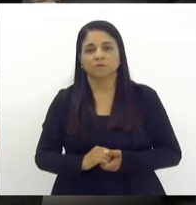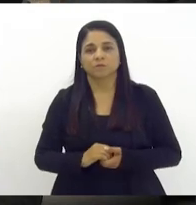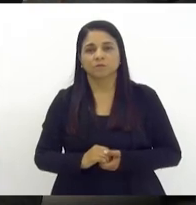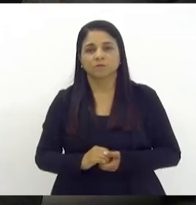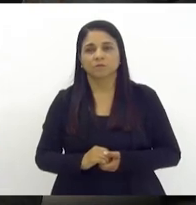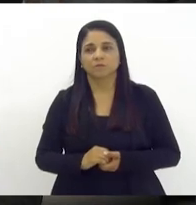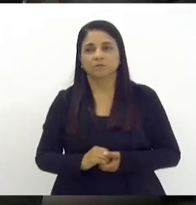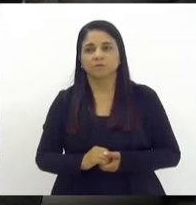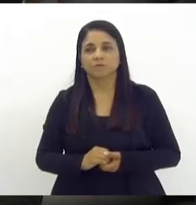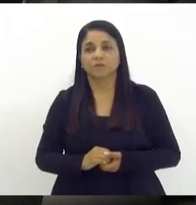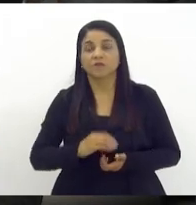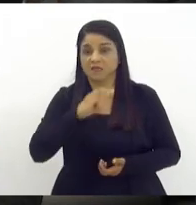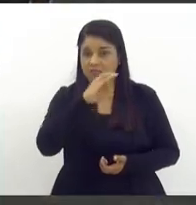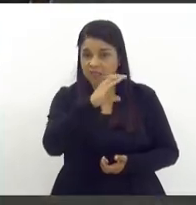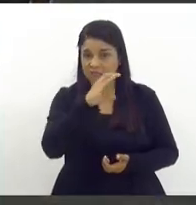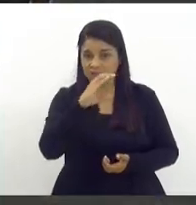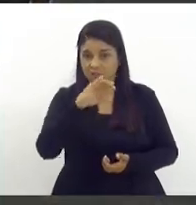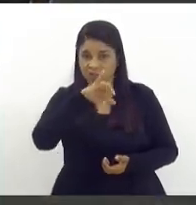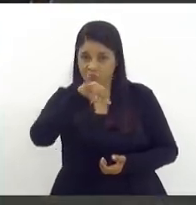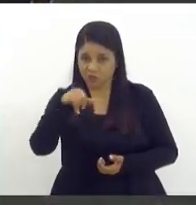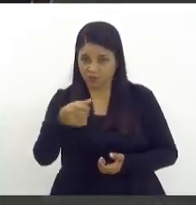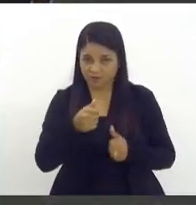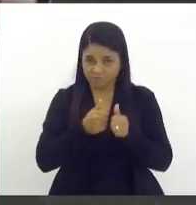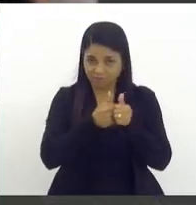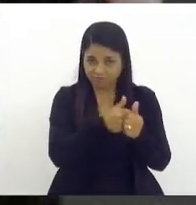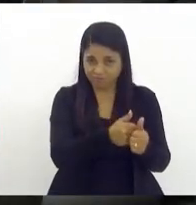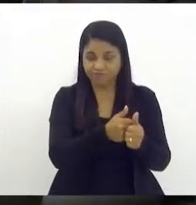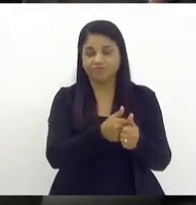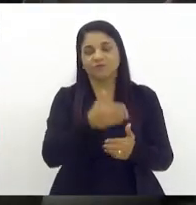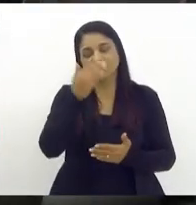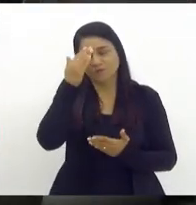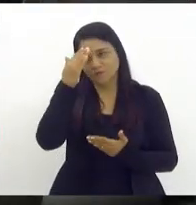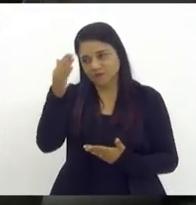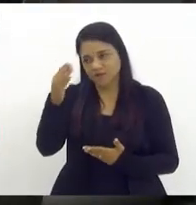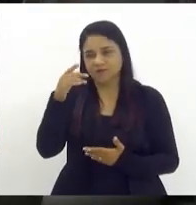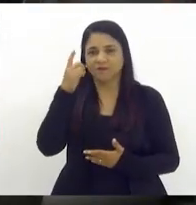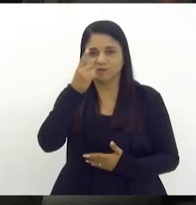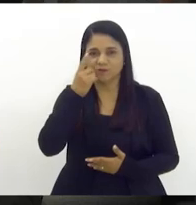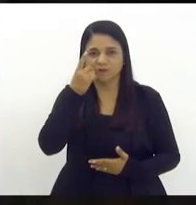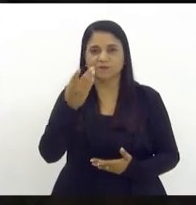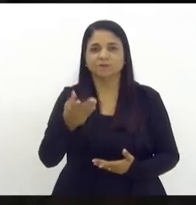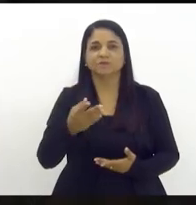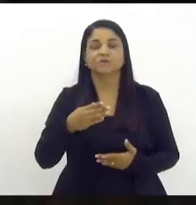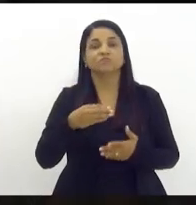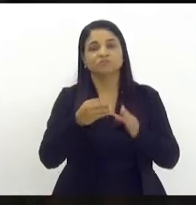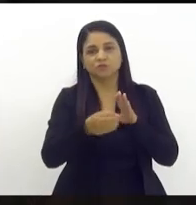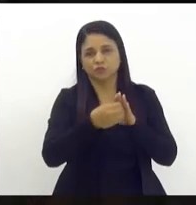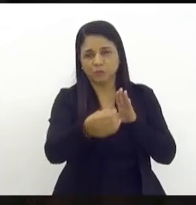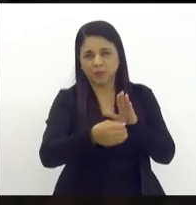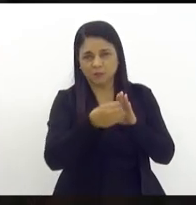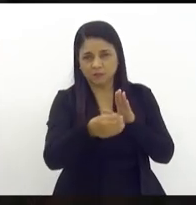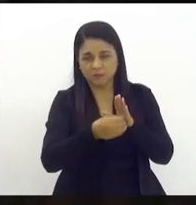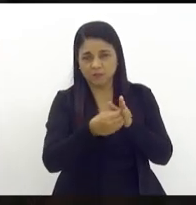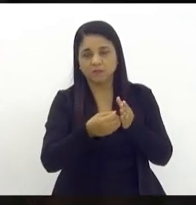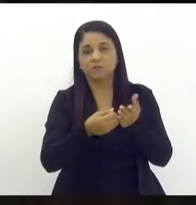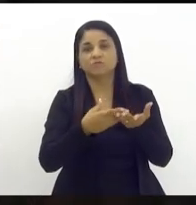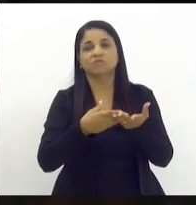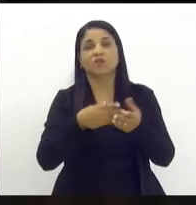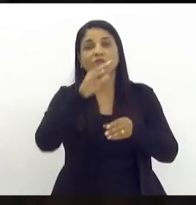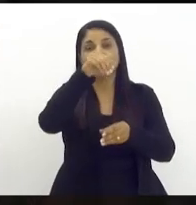Ipsi literis com a CCJ, presidente. Obrigado, deputado Macedo. Com os pareceres emitidos em